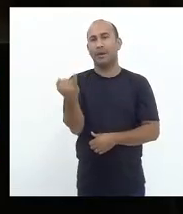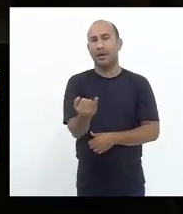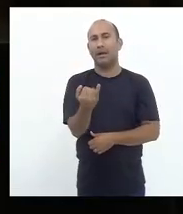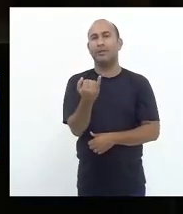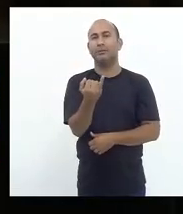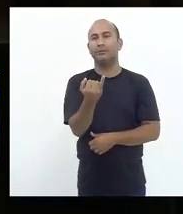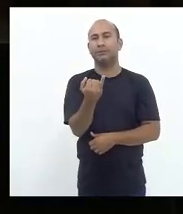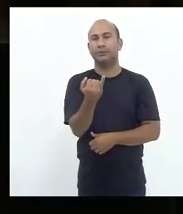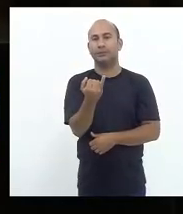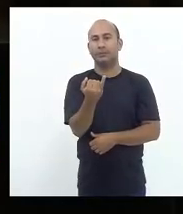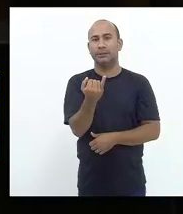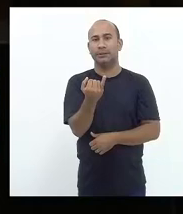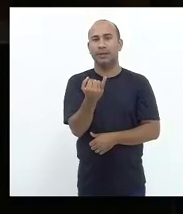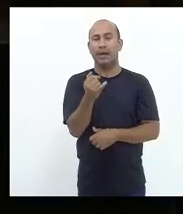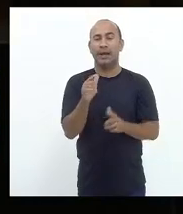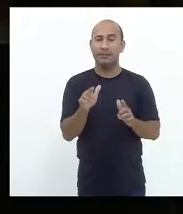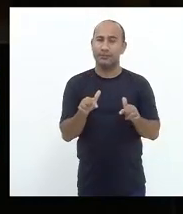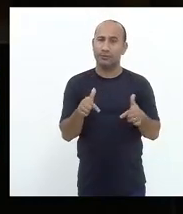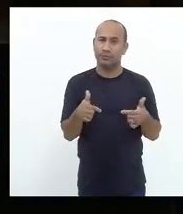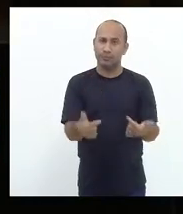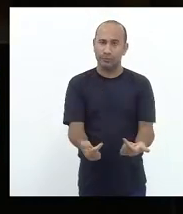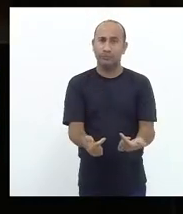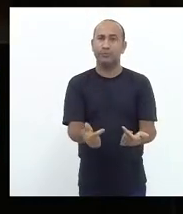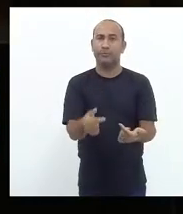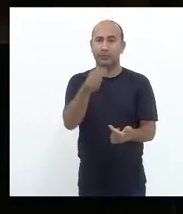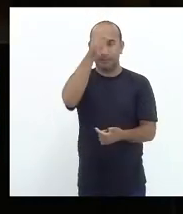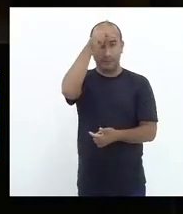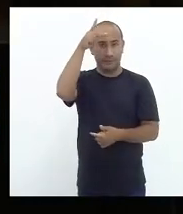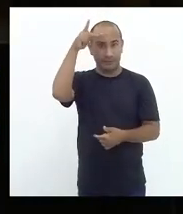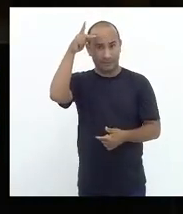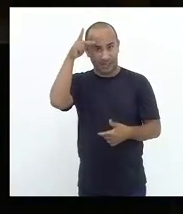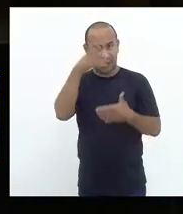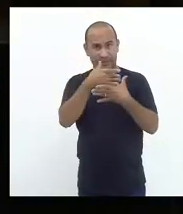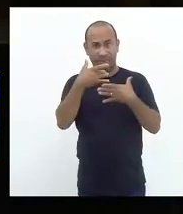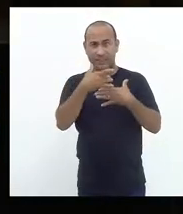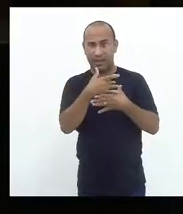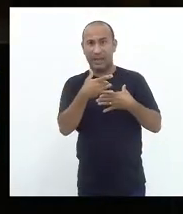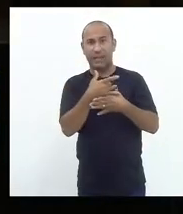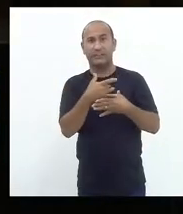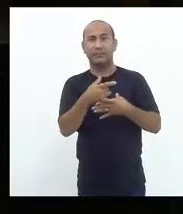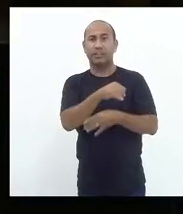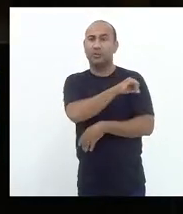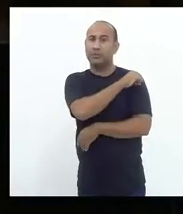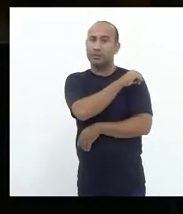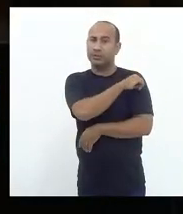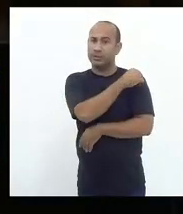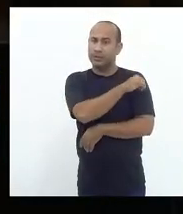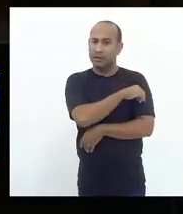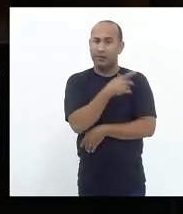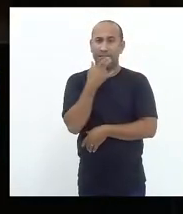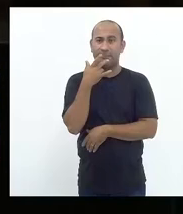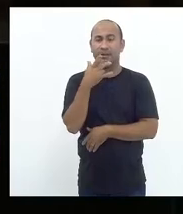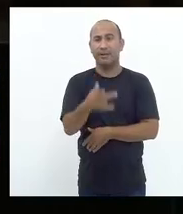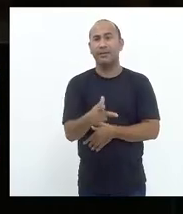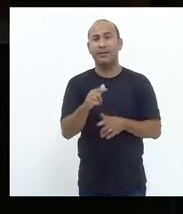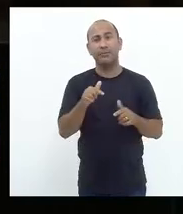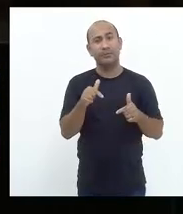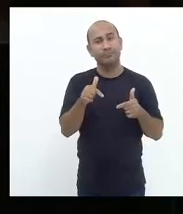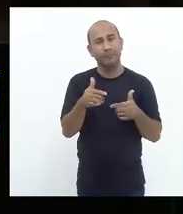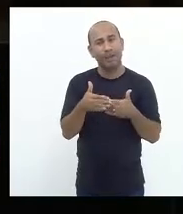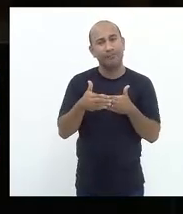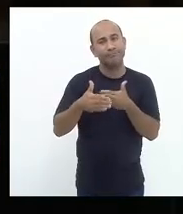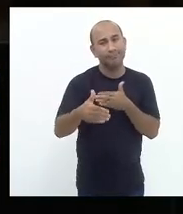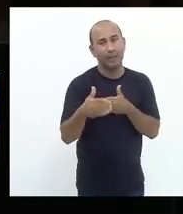coisa são as ações da Prefeitura da cidade do Rio de Janeiro, compondo aí um avanço